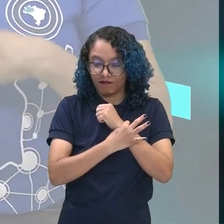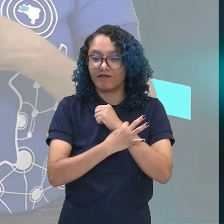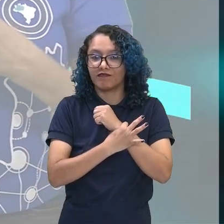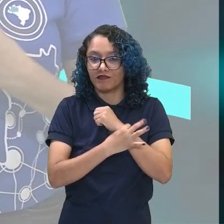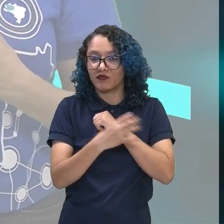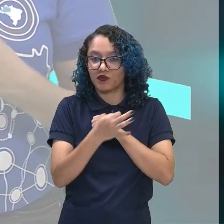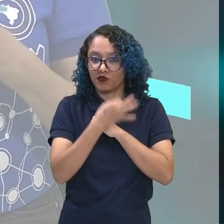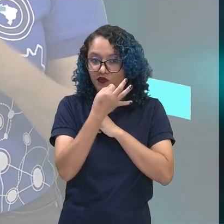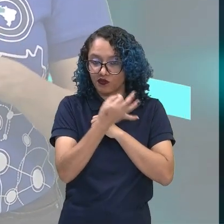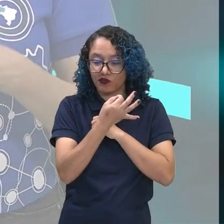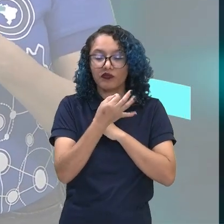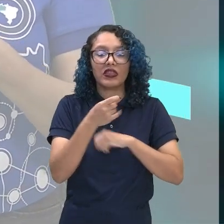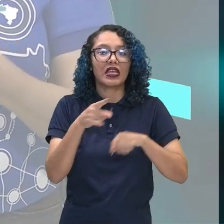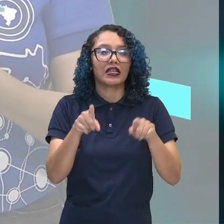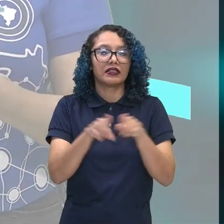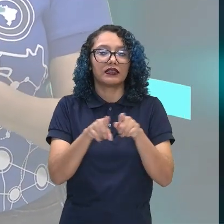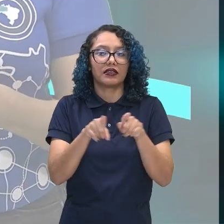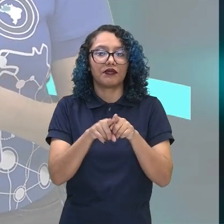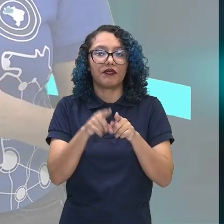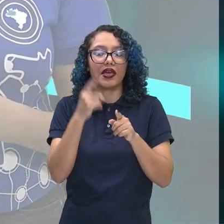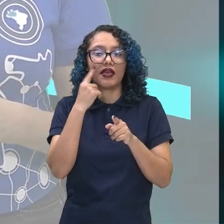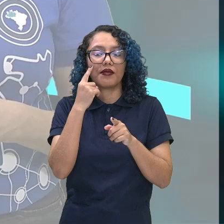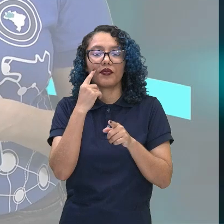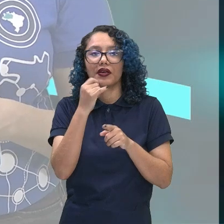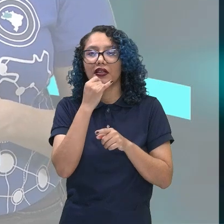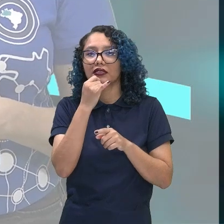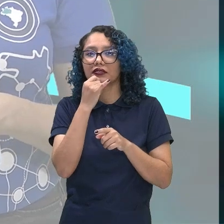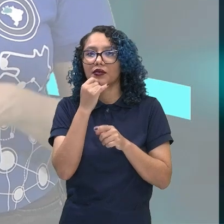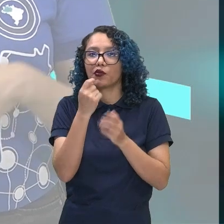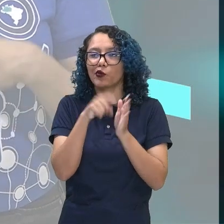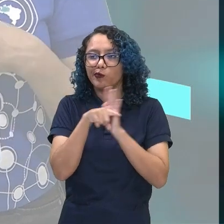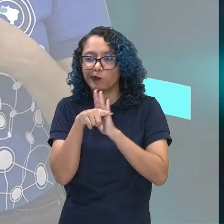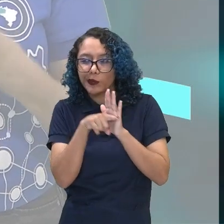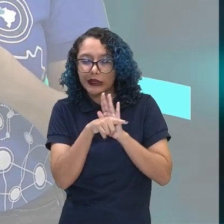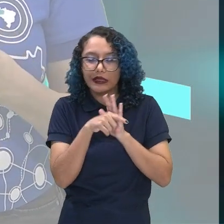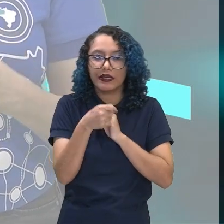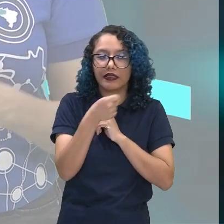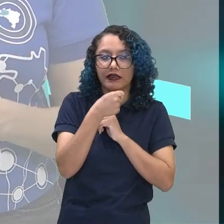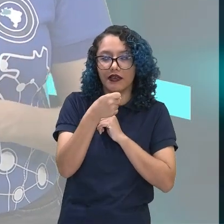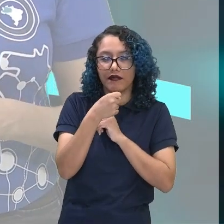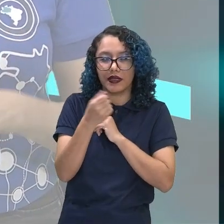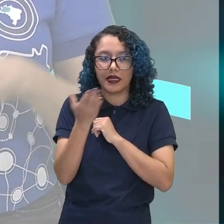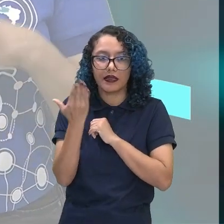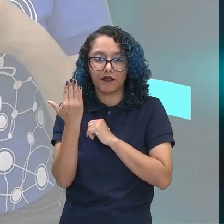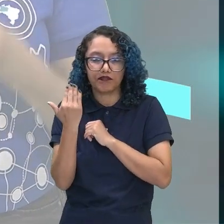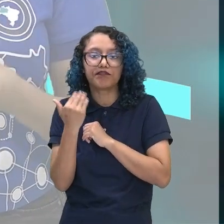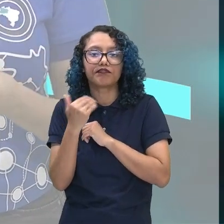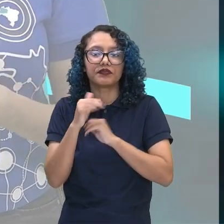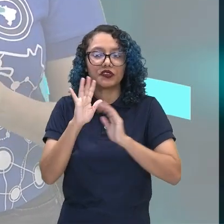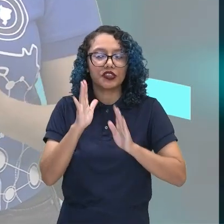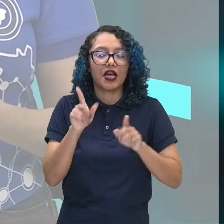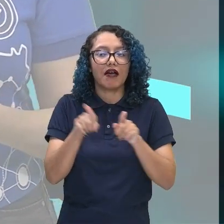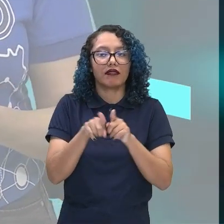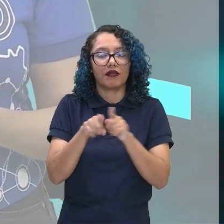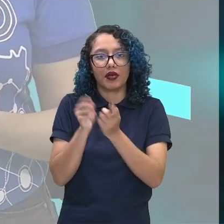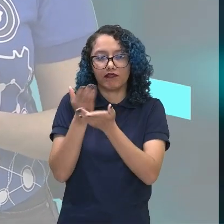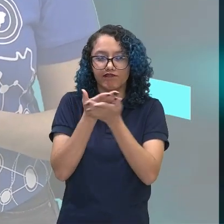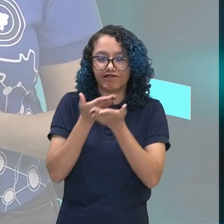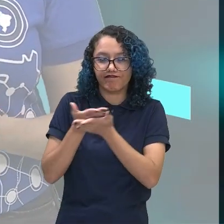vai procurar entrevistas, né, que já foram feitas, estudos